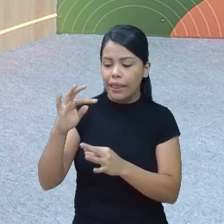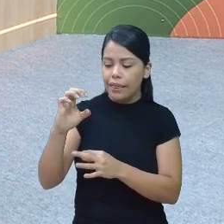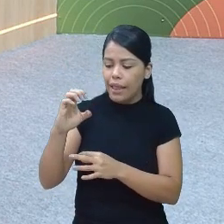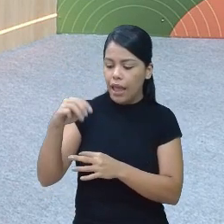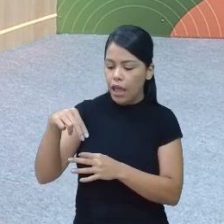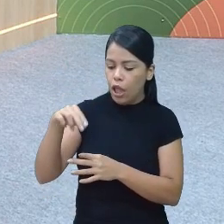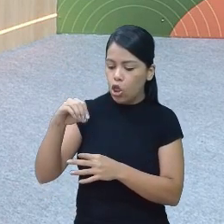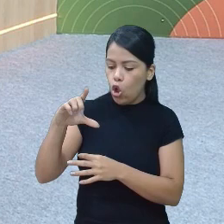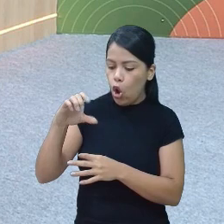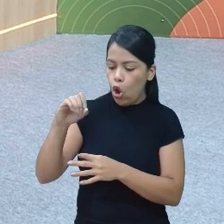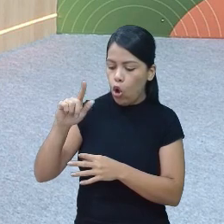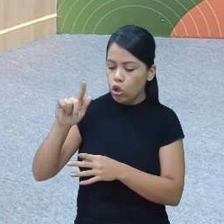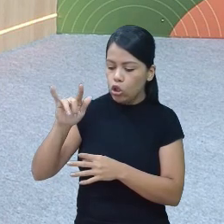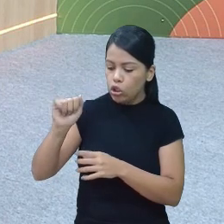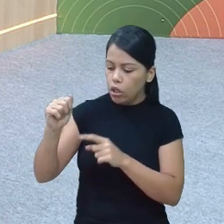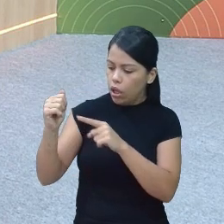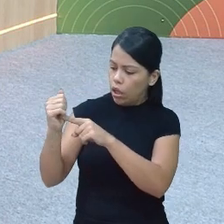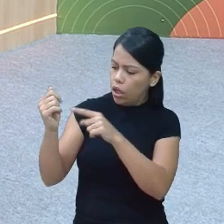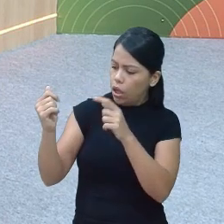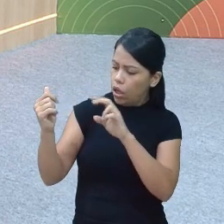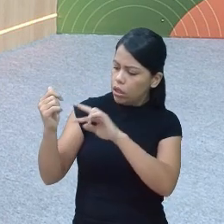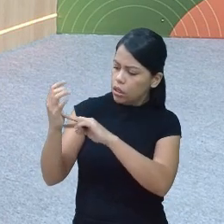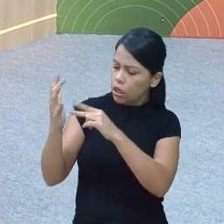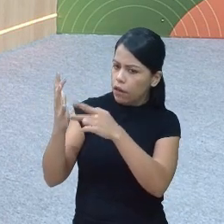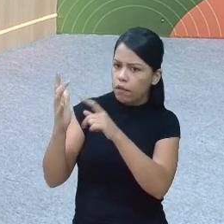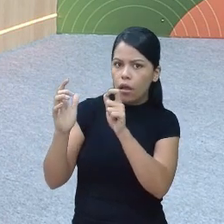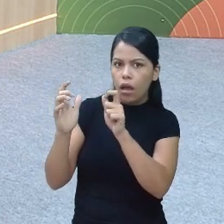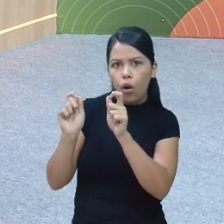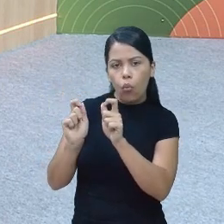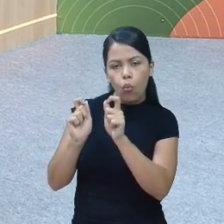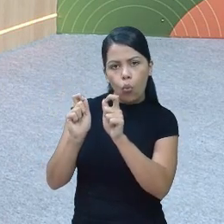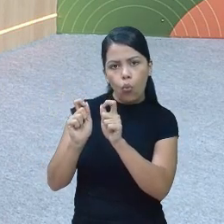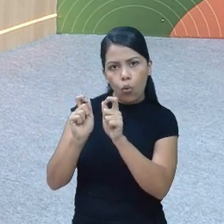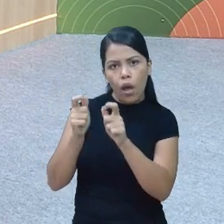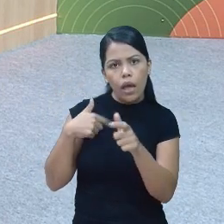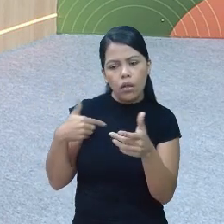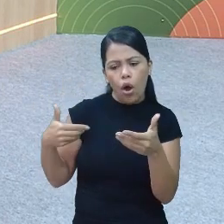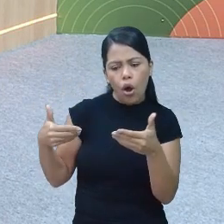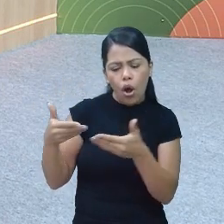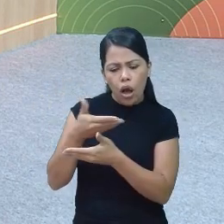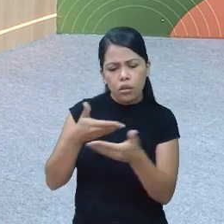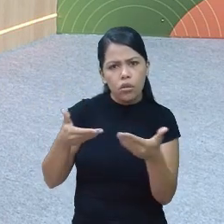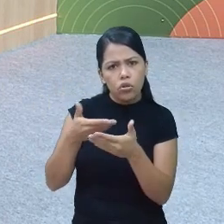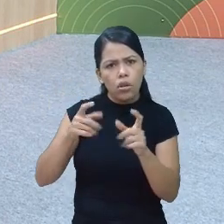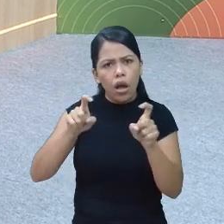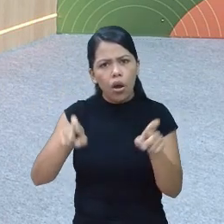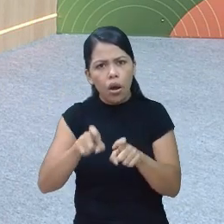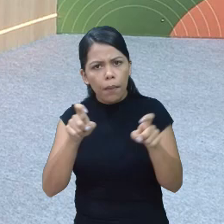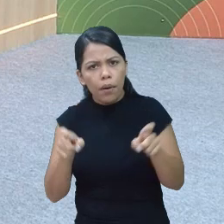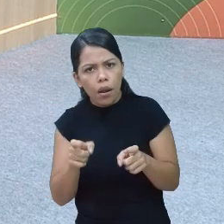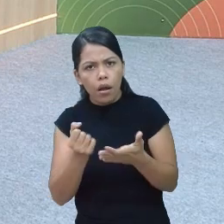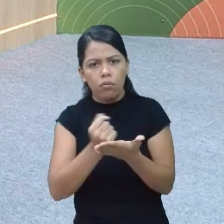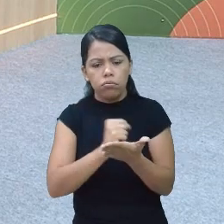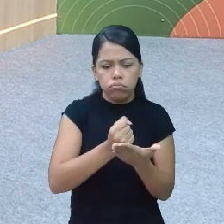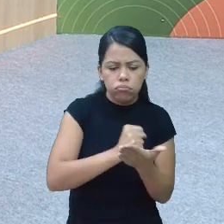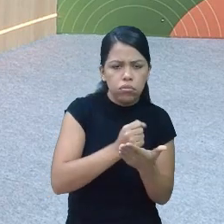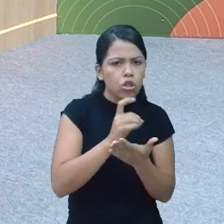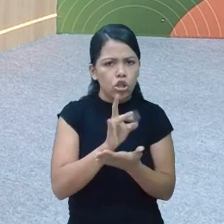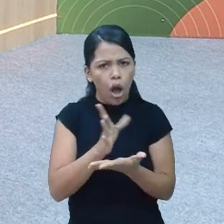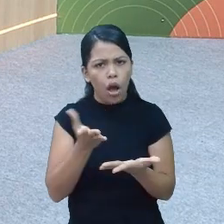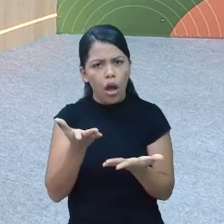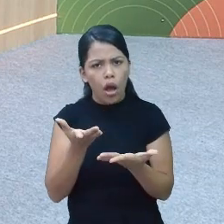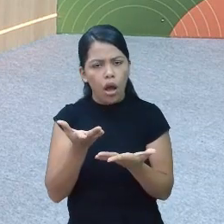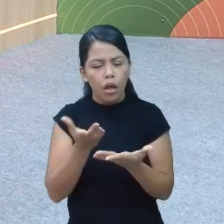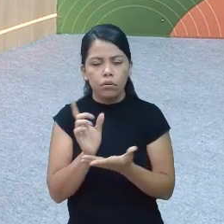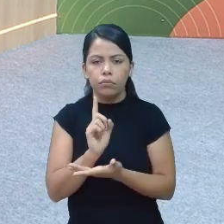utiliza hoje, ela é muito associada a celular, computador, jogos eletrônicos, mas a tecnologia é como se